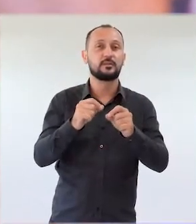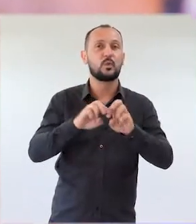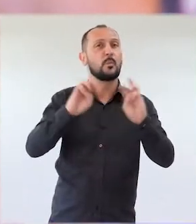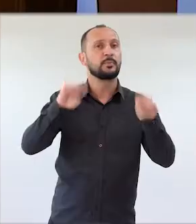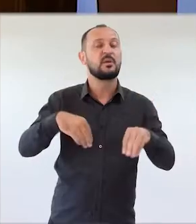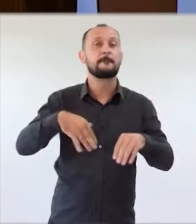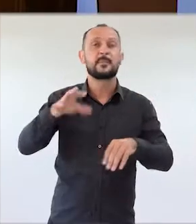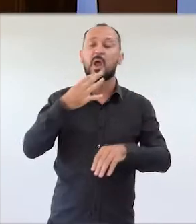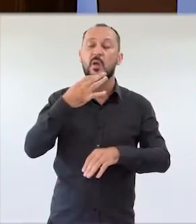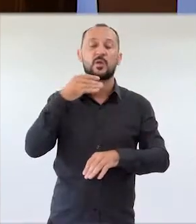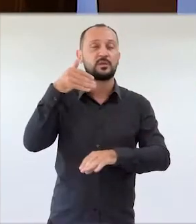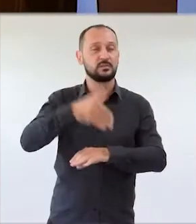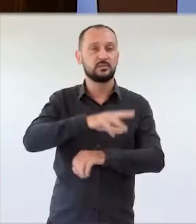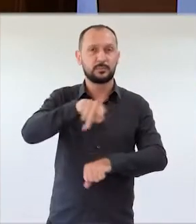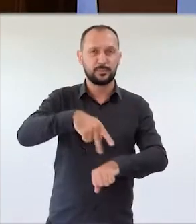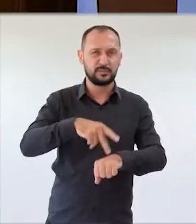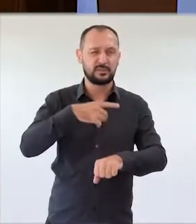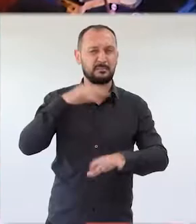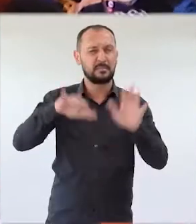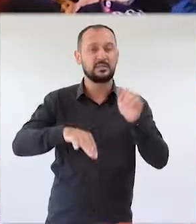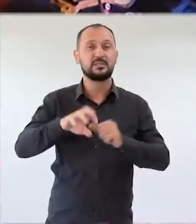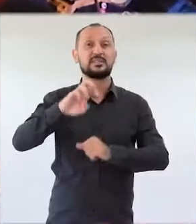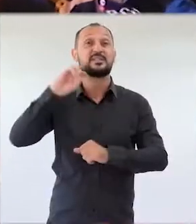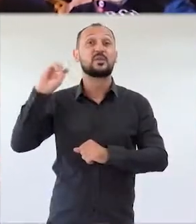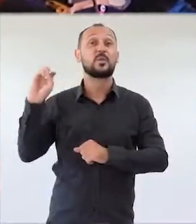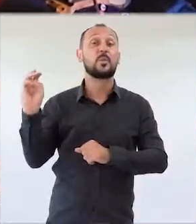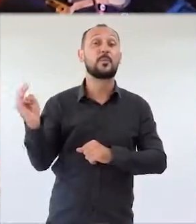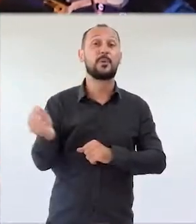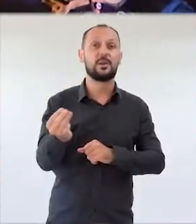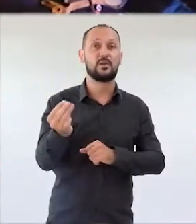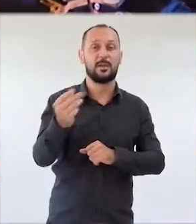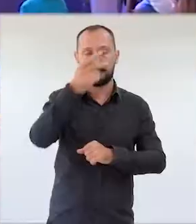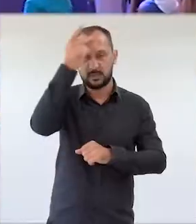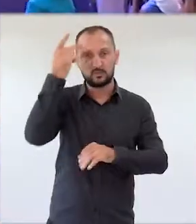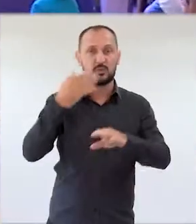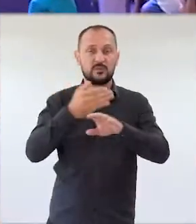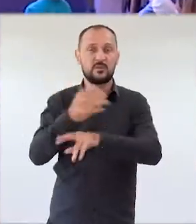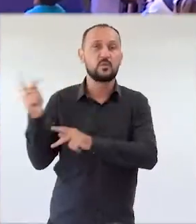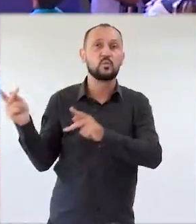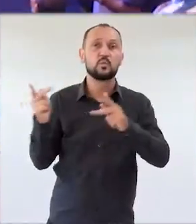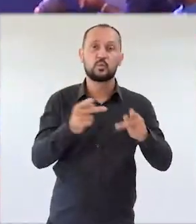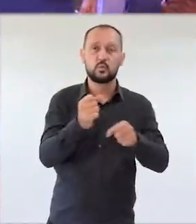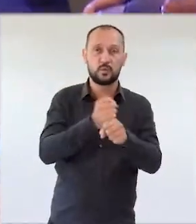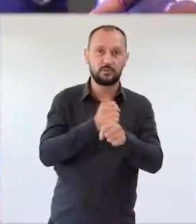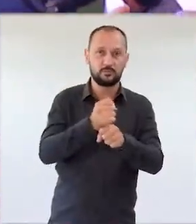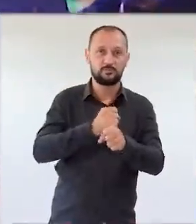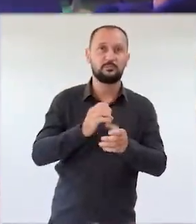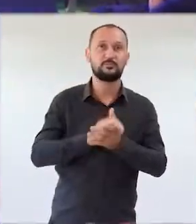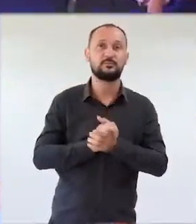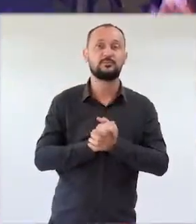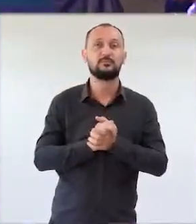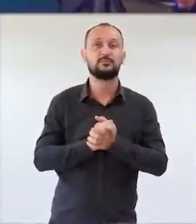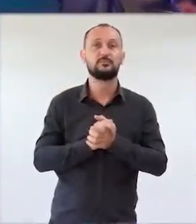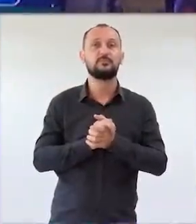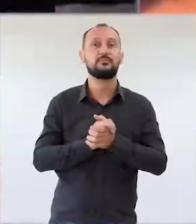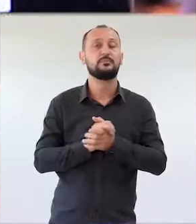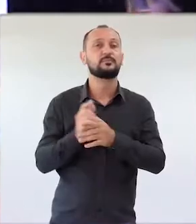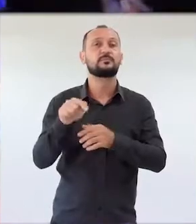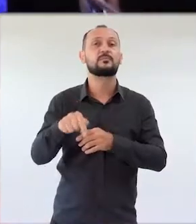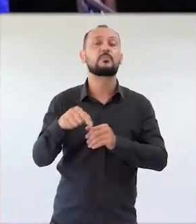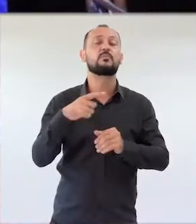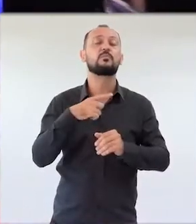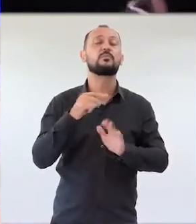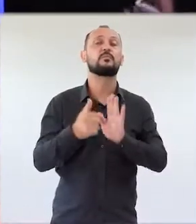museus mais visitados do país. Nós temos mais de 5 milhões de visitantes ao ano. E